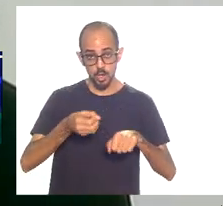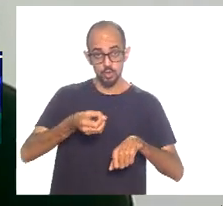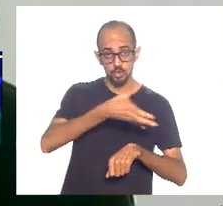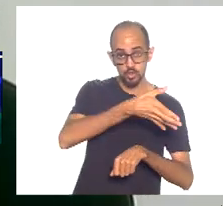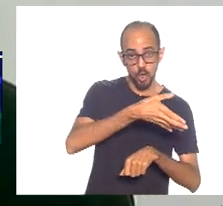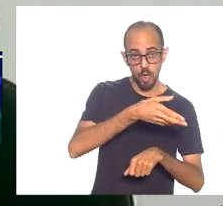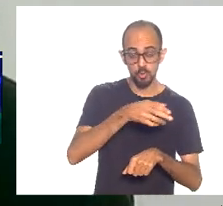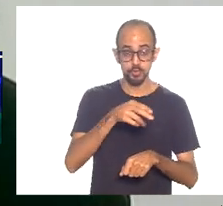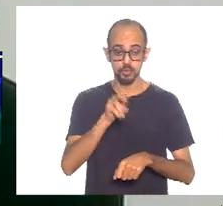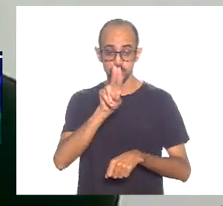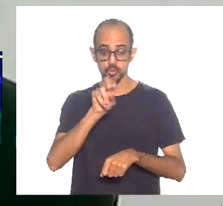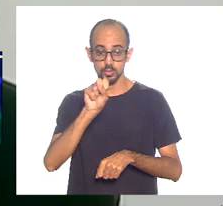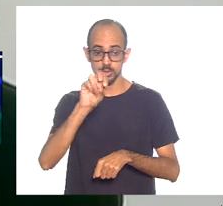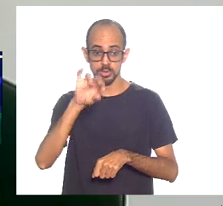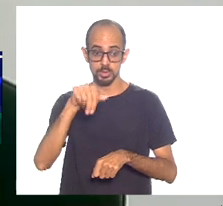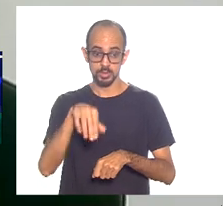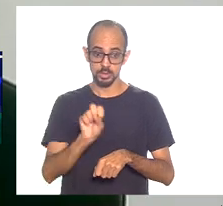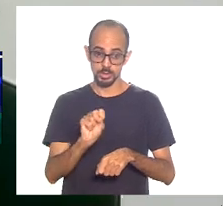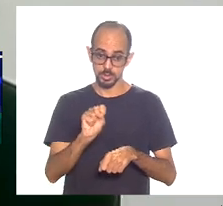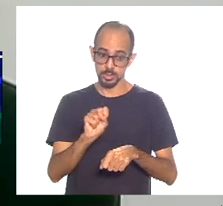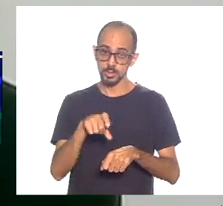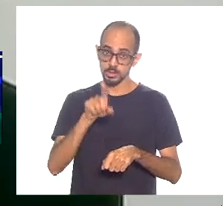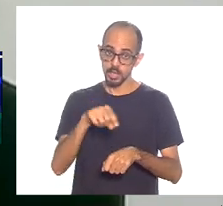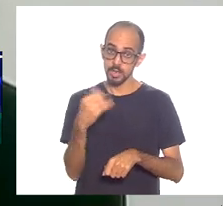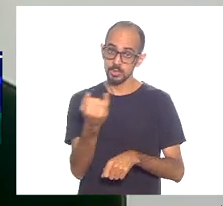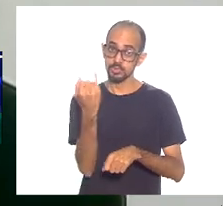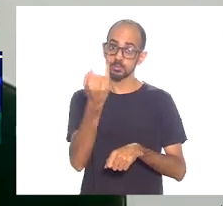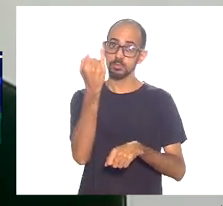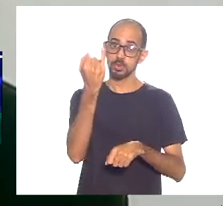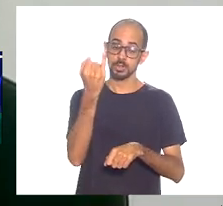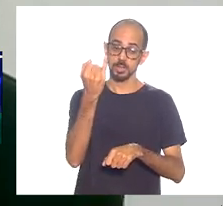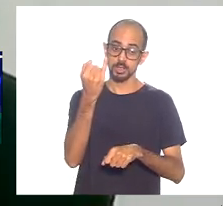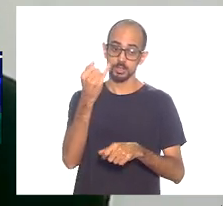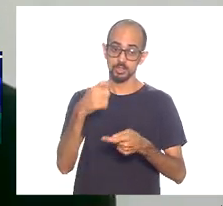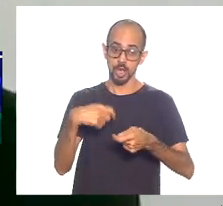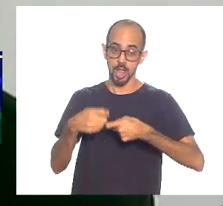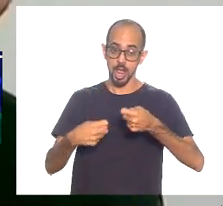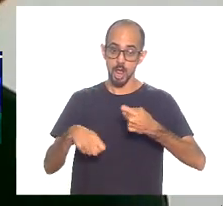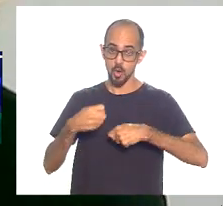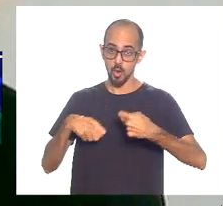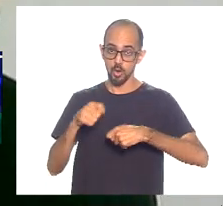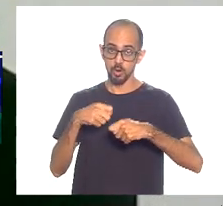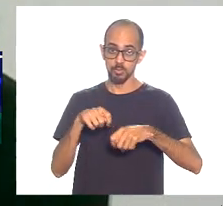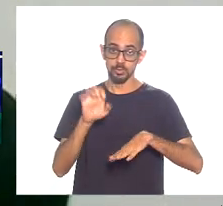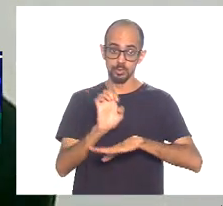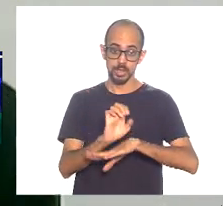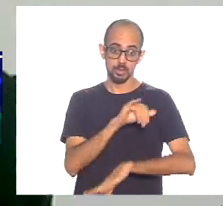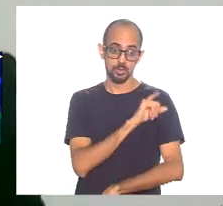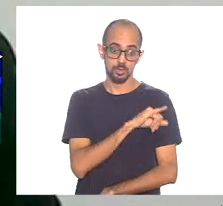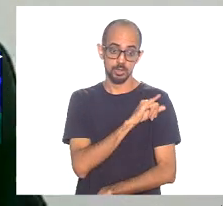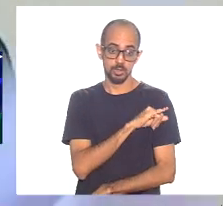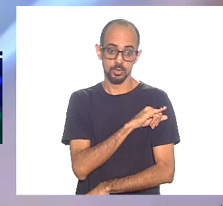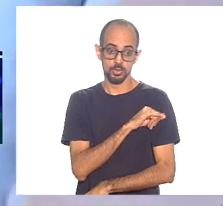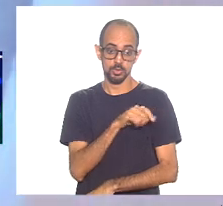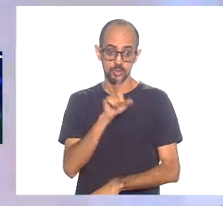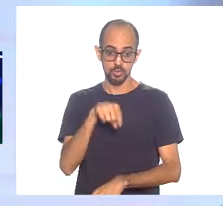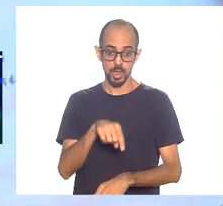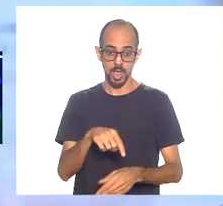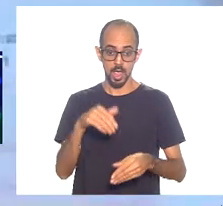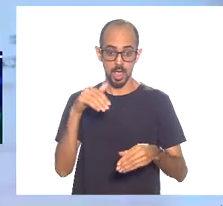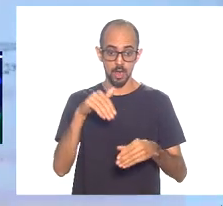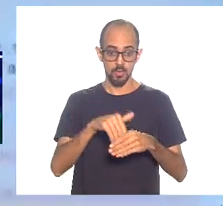de energia elétrica desde já consideradas de relevante interesse econômico social prestado internet Este é o voto que eu recebi